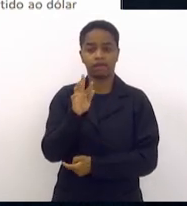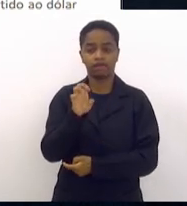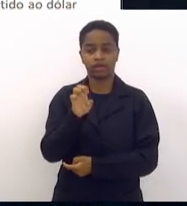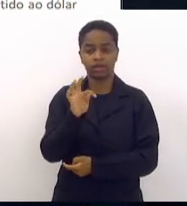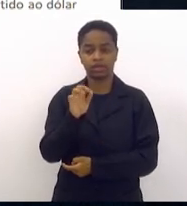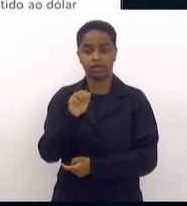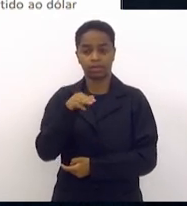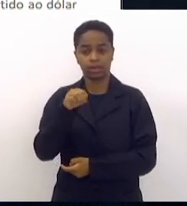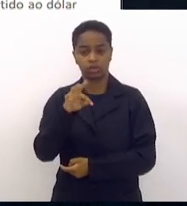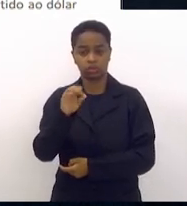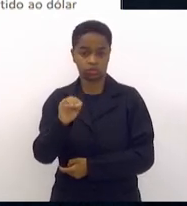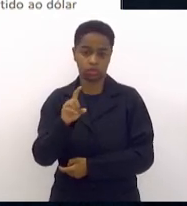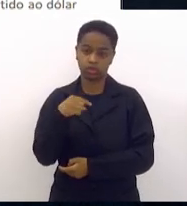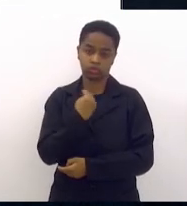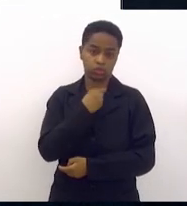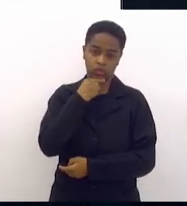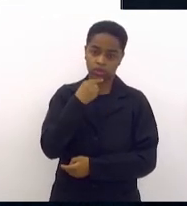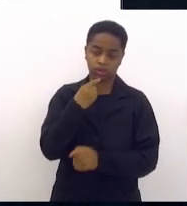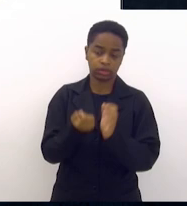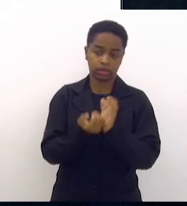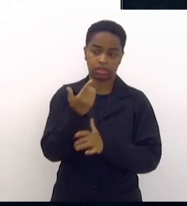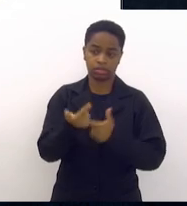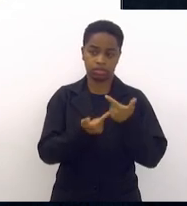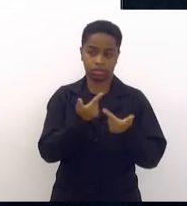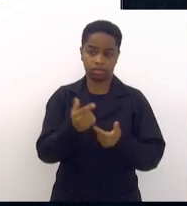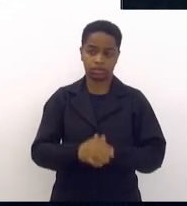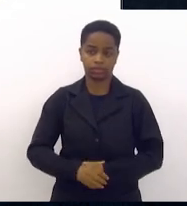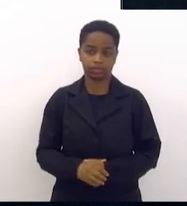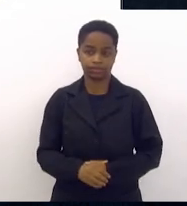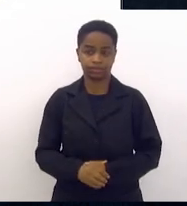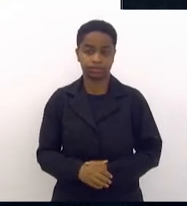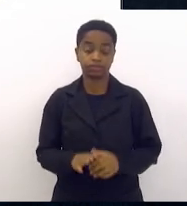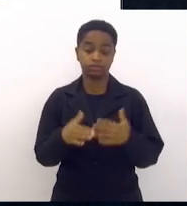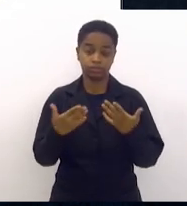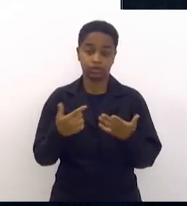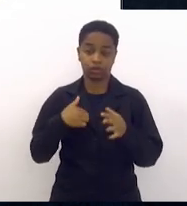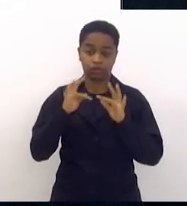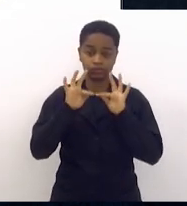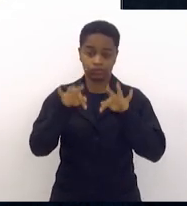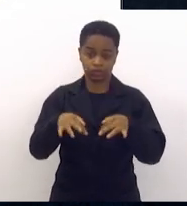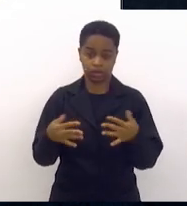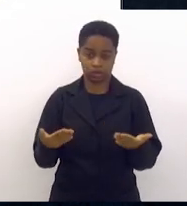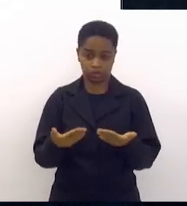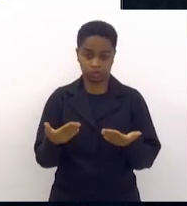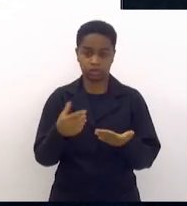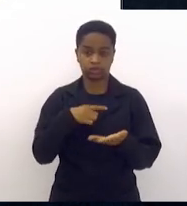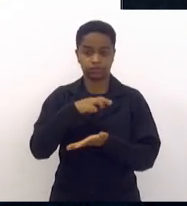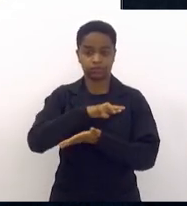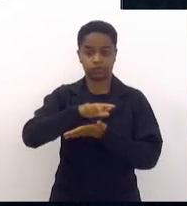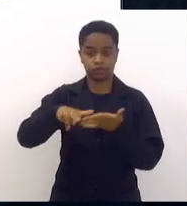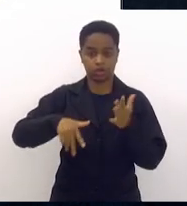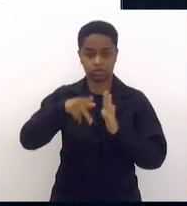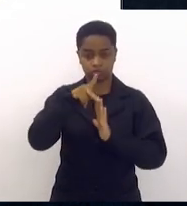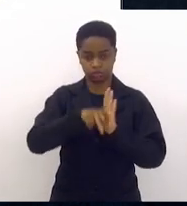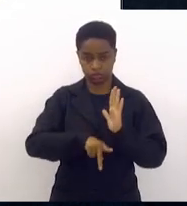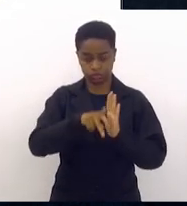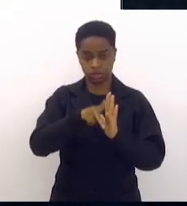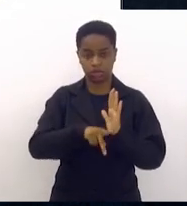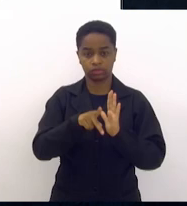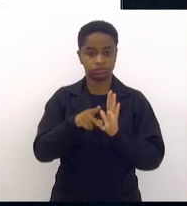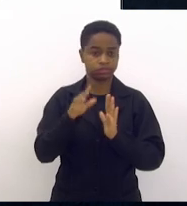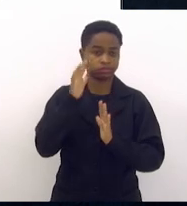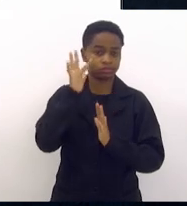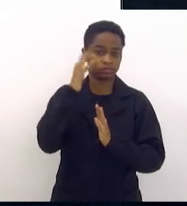disso E aí pode passar eh enfim para terminar Tem vários projetos pro